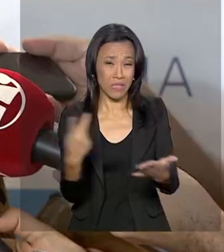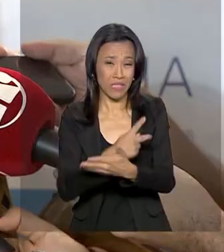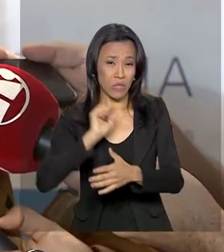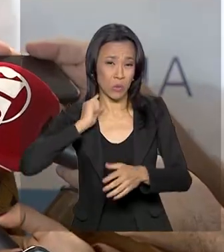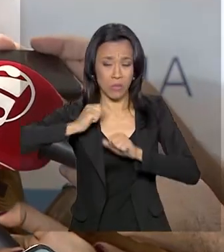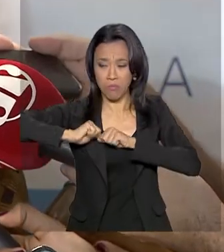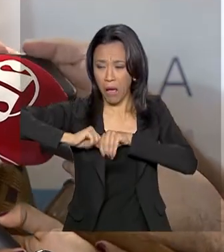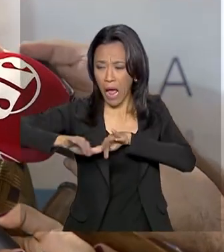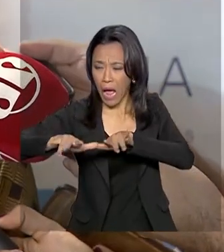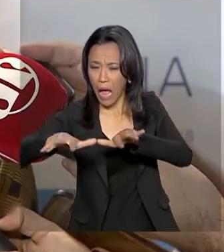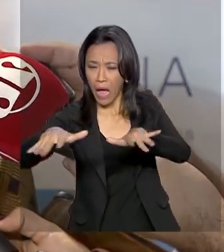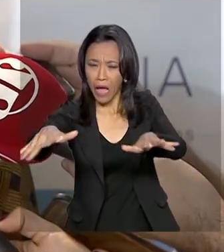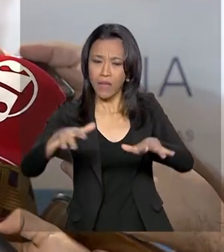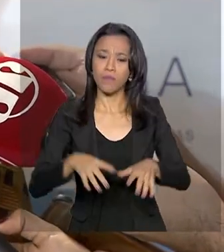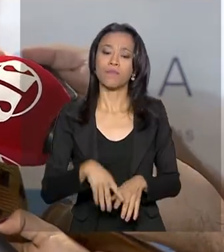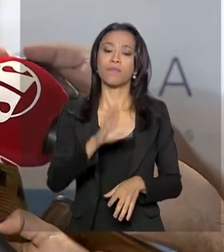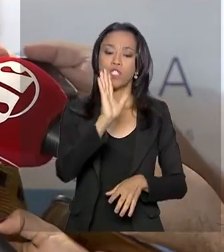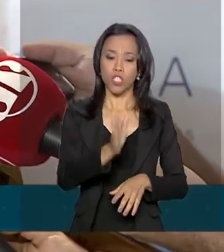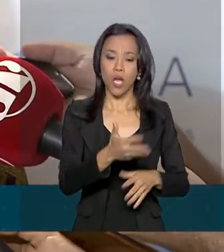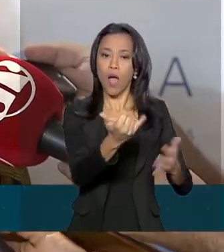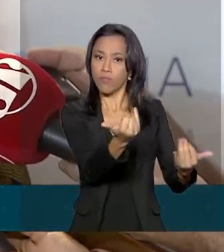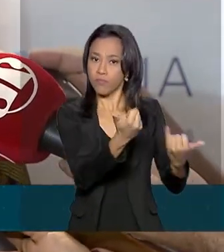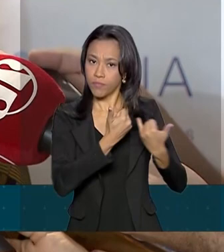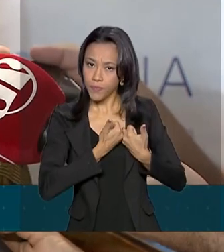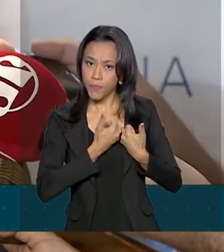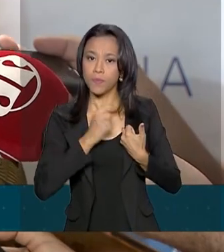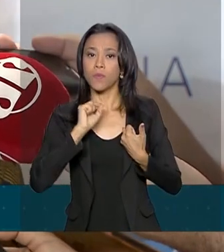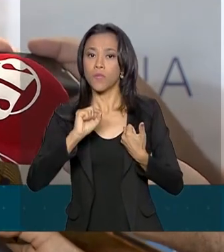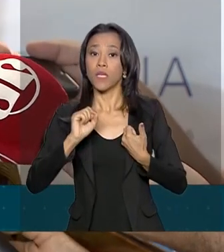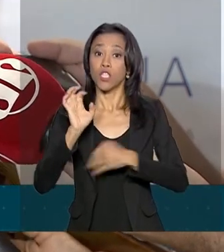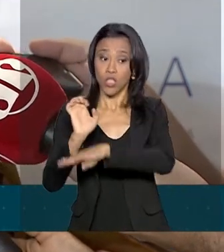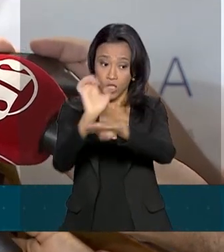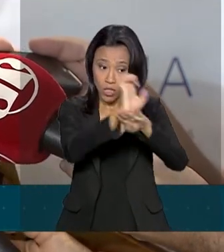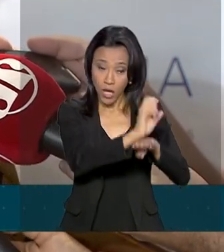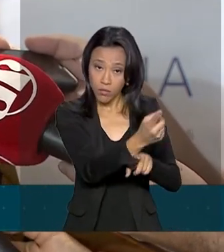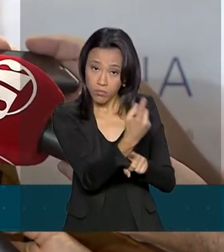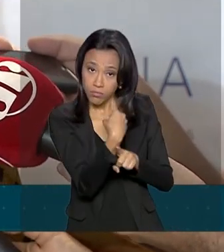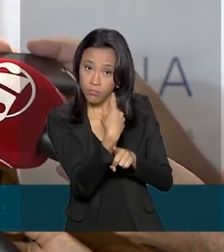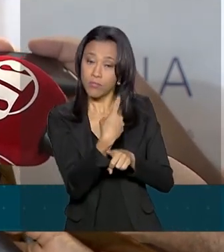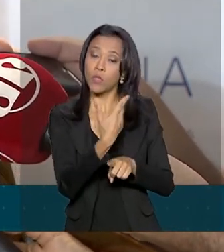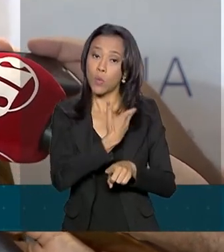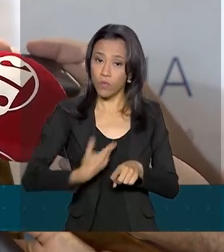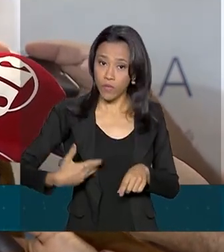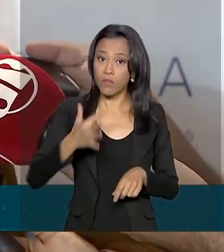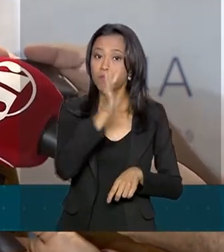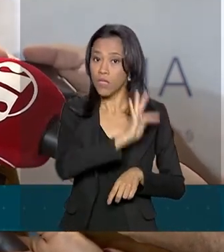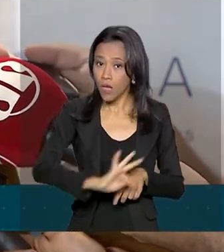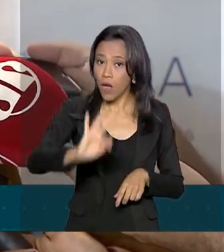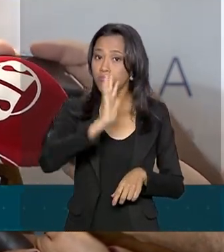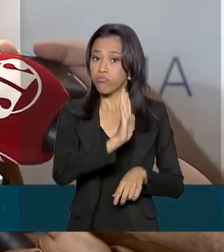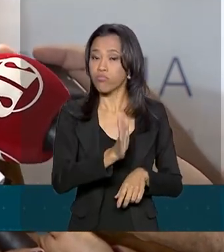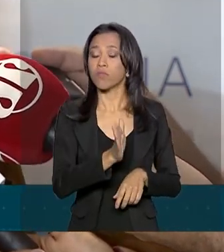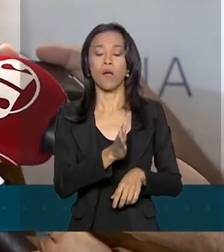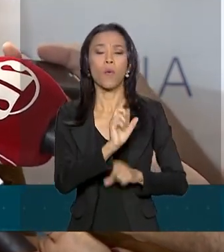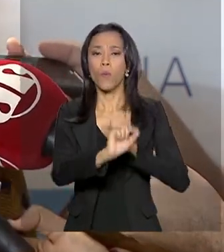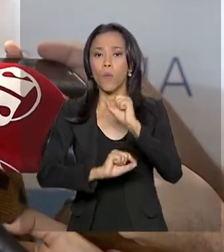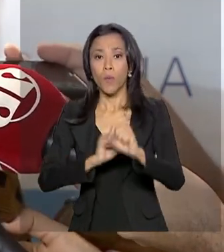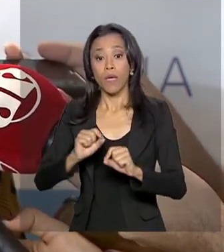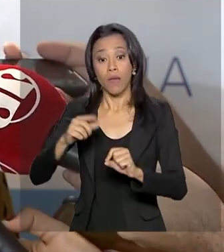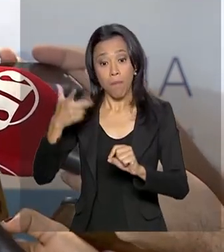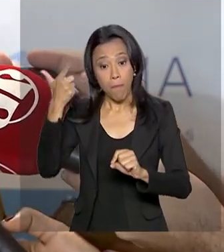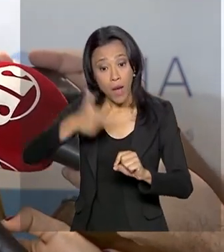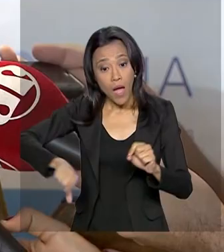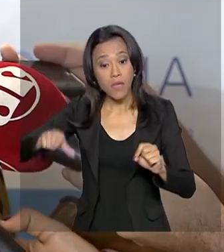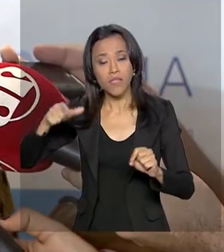times daqui já com uma autorização de todos os usuários nos estados o governo federal no sentido de que poderemos aumentar a vazão